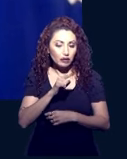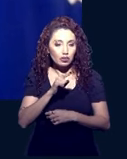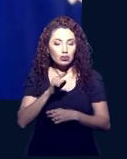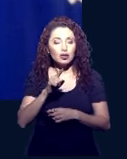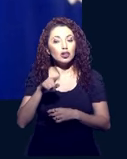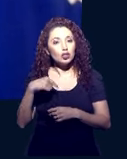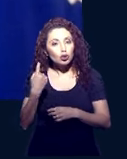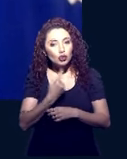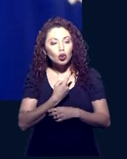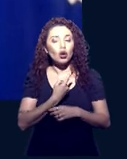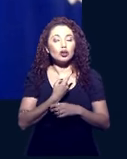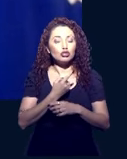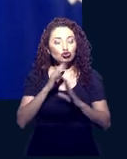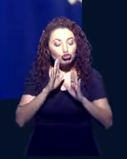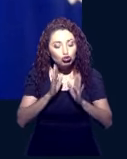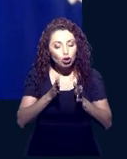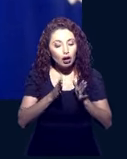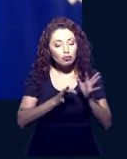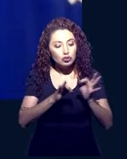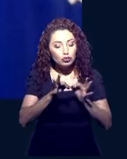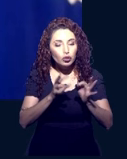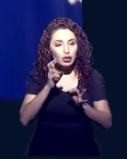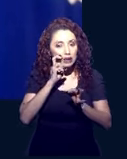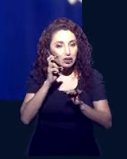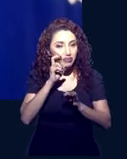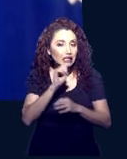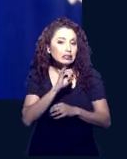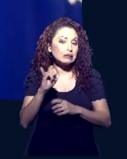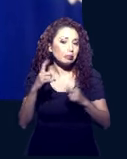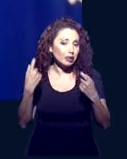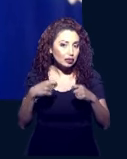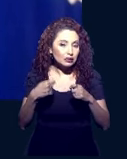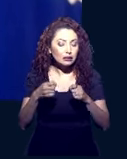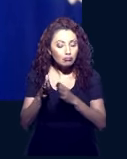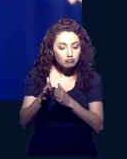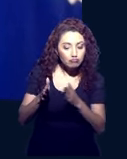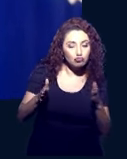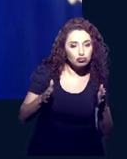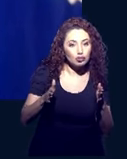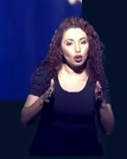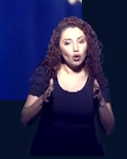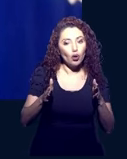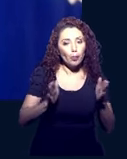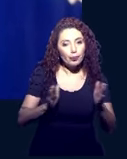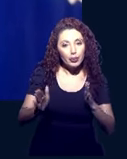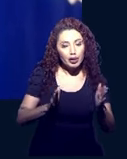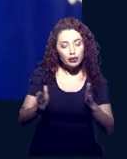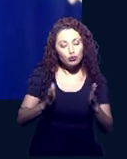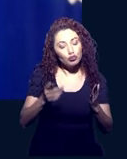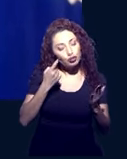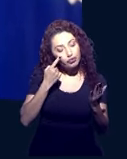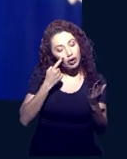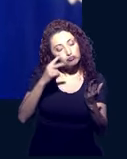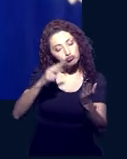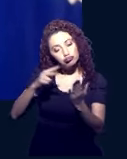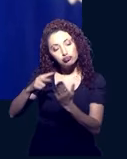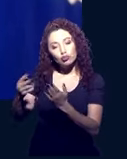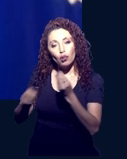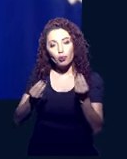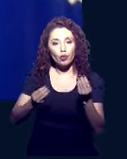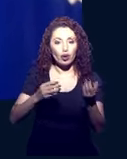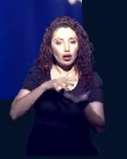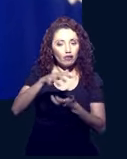quinta-feira caso seja necessário também eh prolongar ou prorrogar a apreciação eh da reforma tributária mas considero